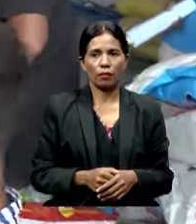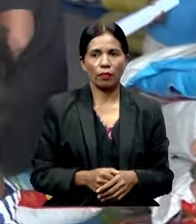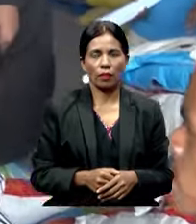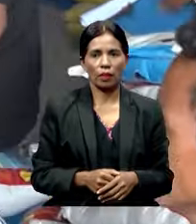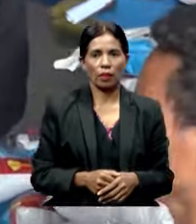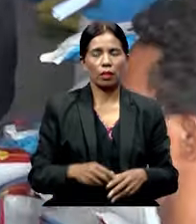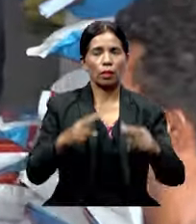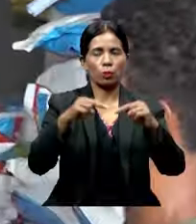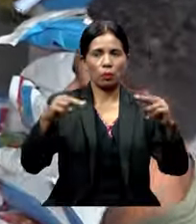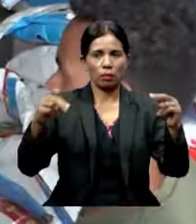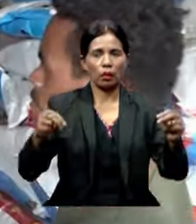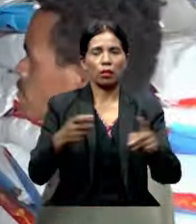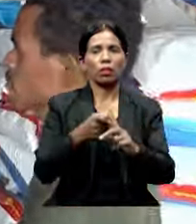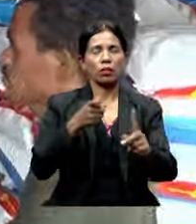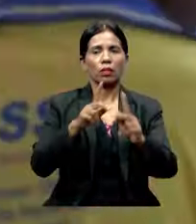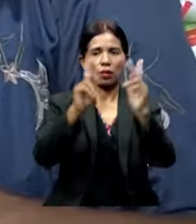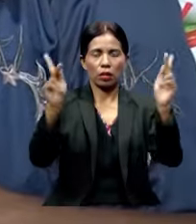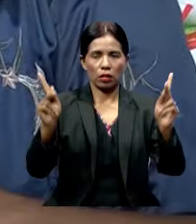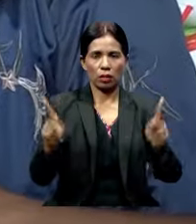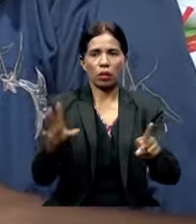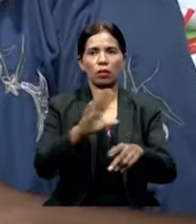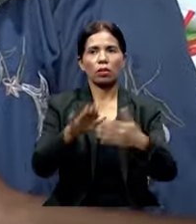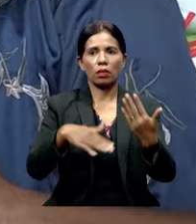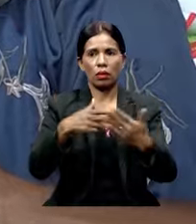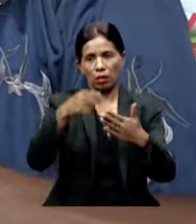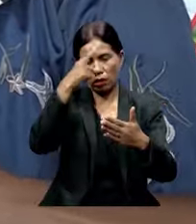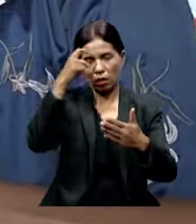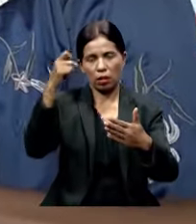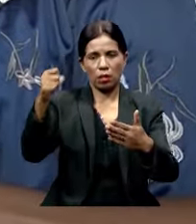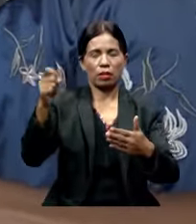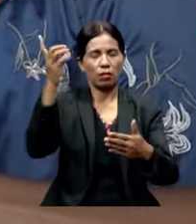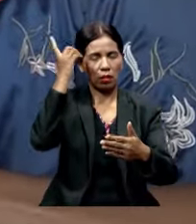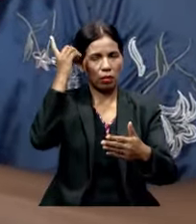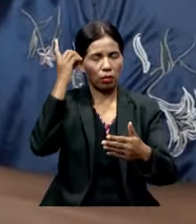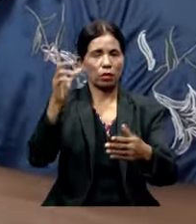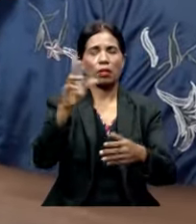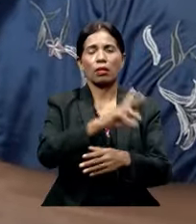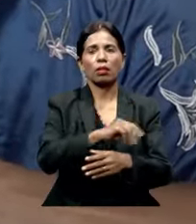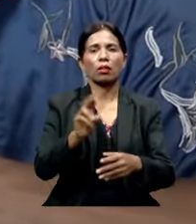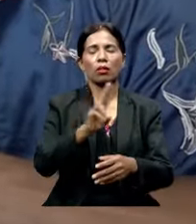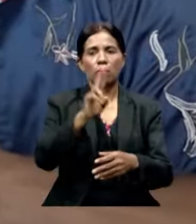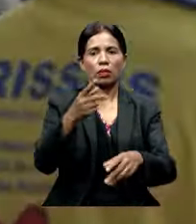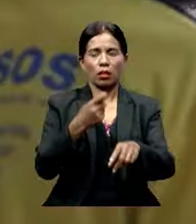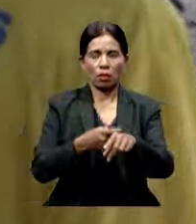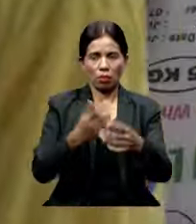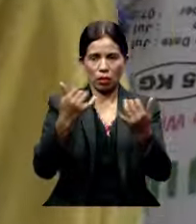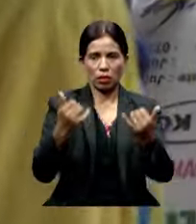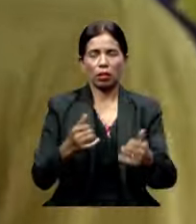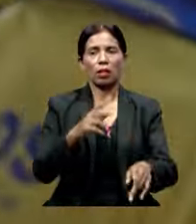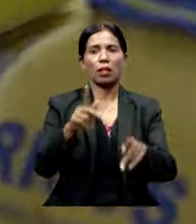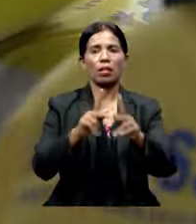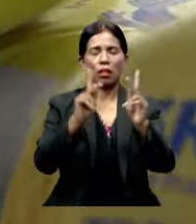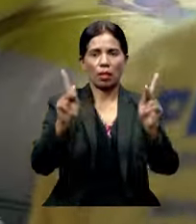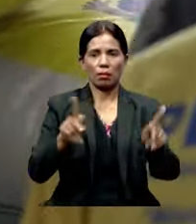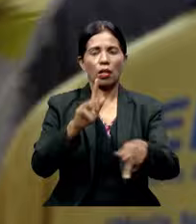Misajati neve sai preocupação husi lojas a retalho sira, tamá desconfia loja perisos aproveita a situação, né? Podia obriga loja a